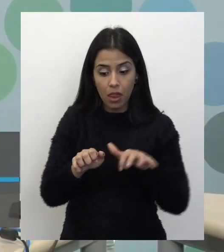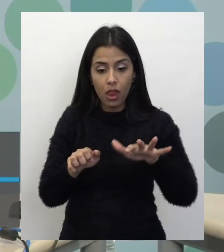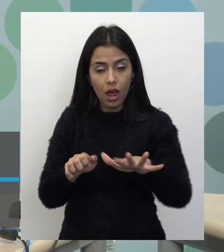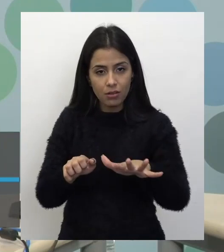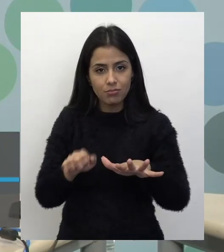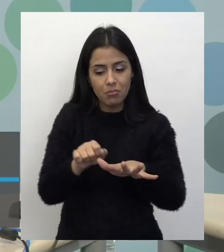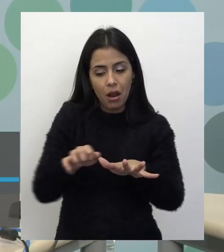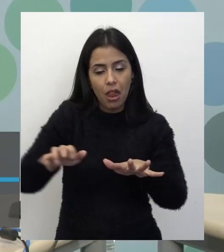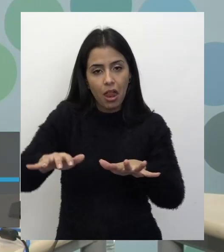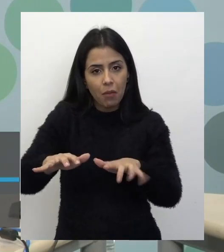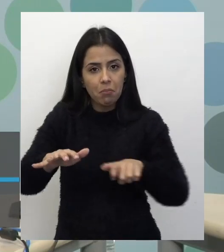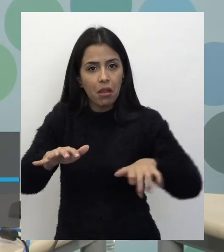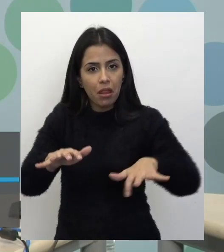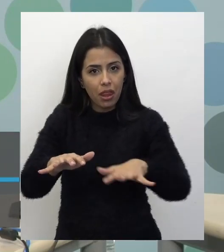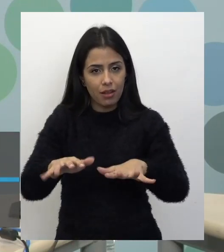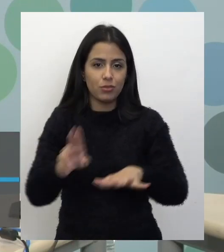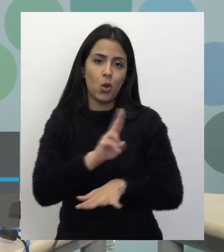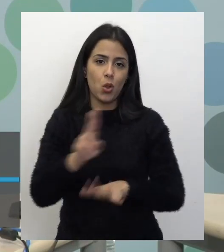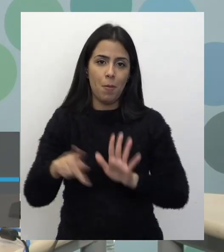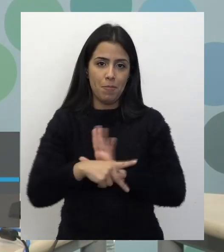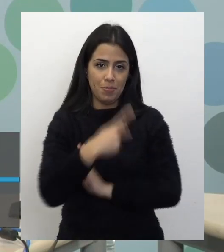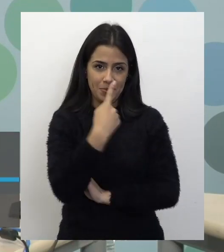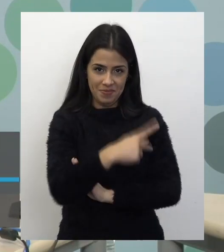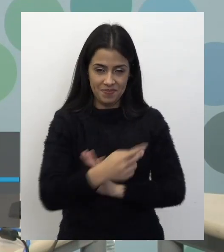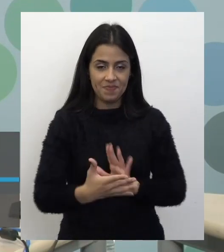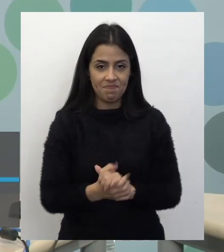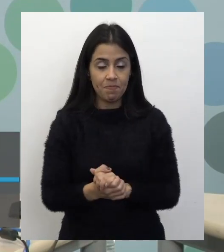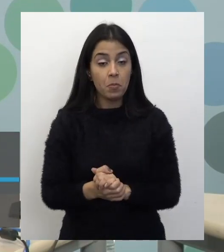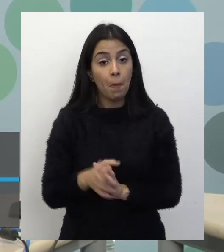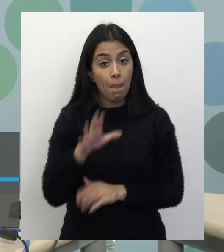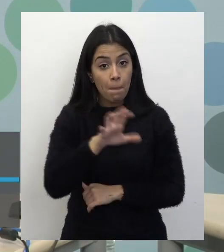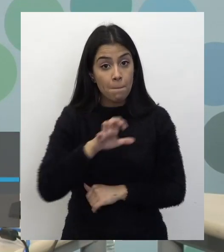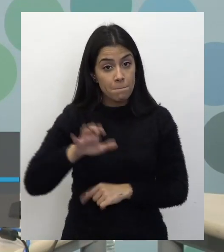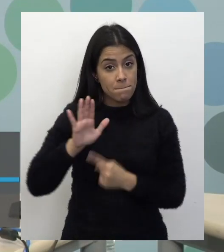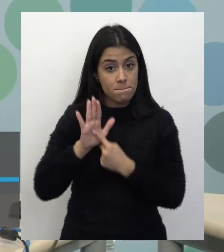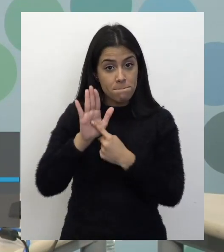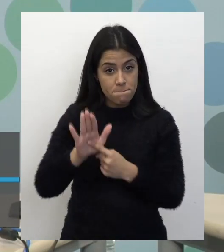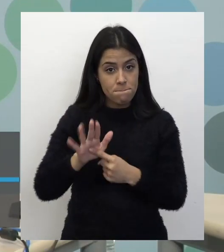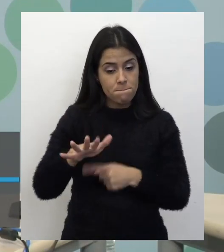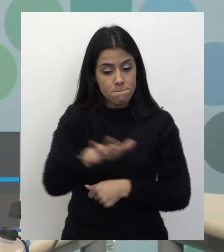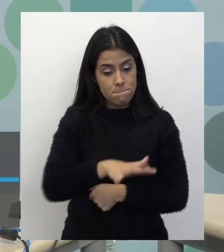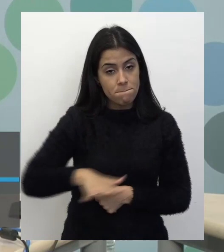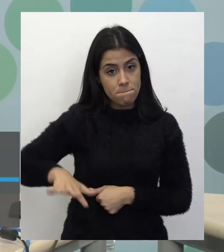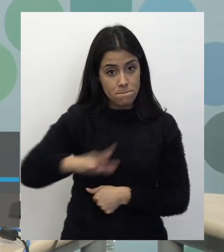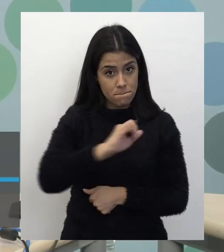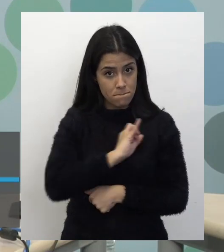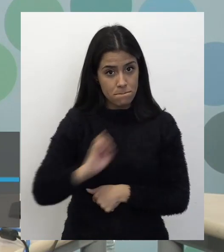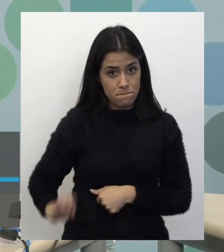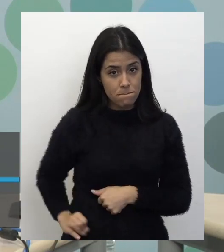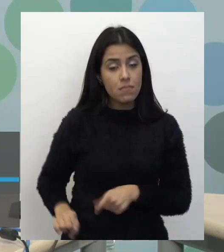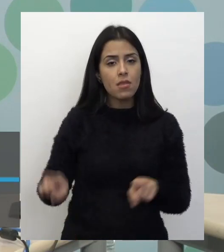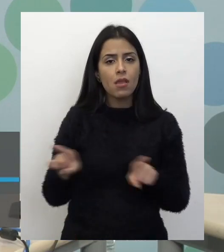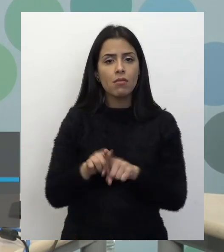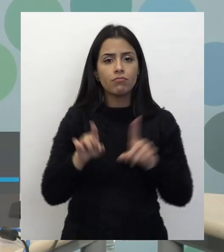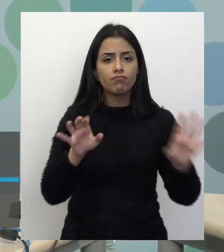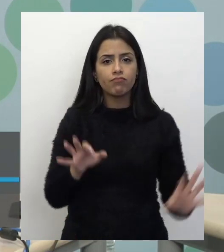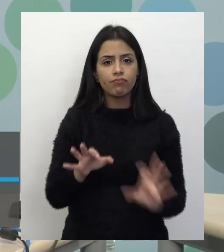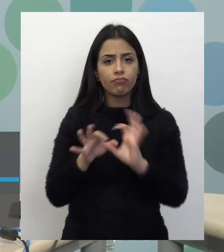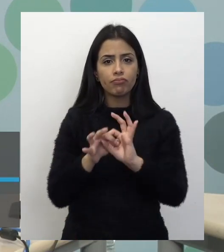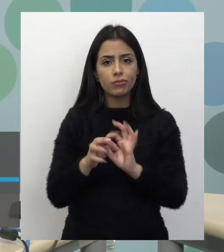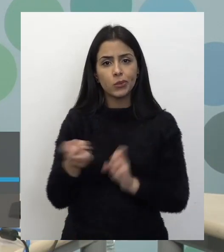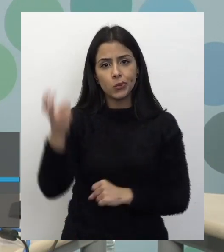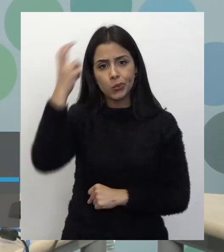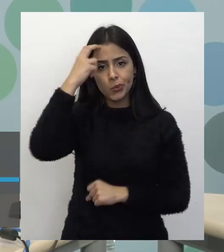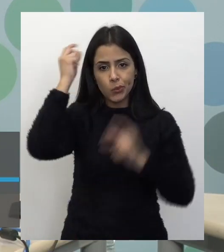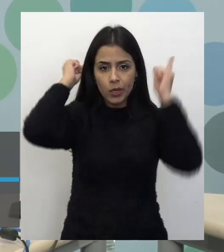mapa. E esse mapa também traz para a gente o território, não só do império, mas da difusão da cultura grega,